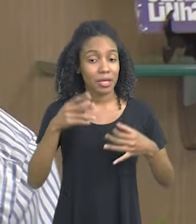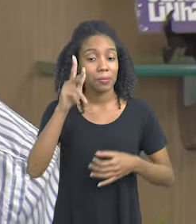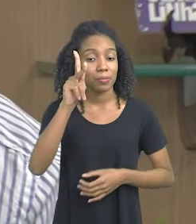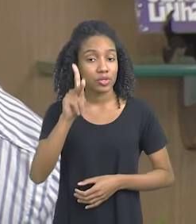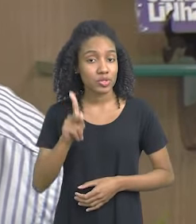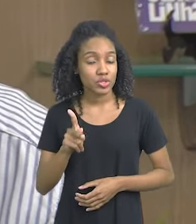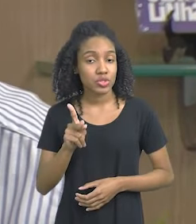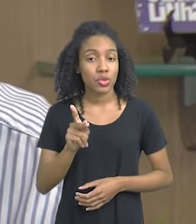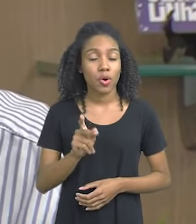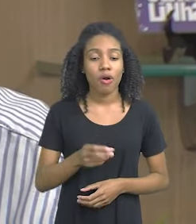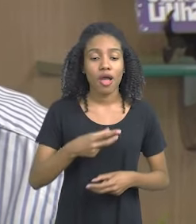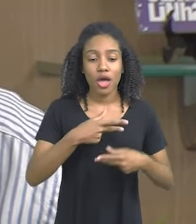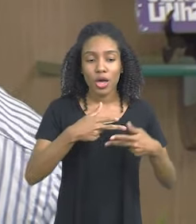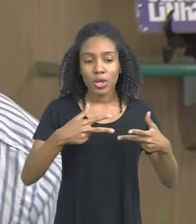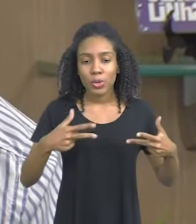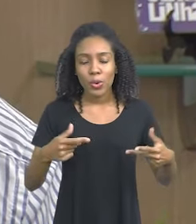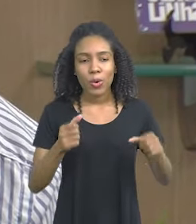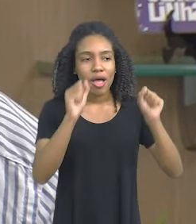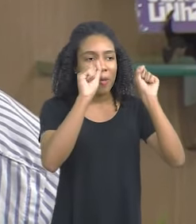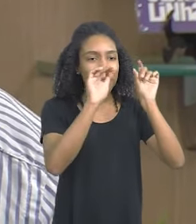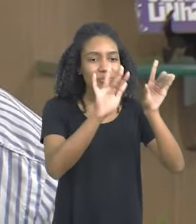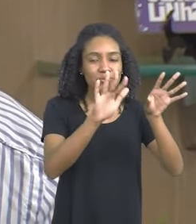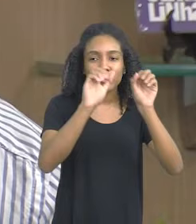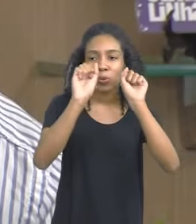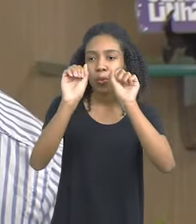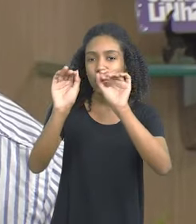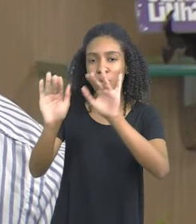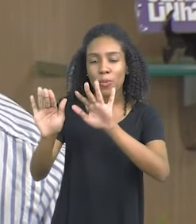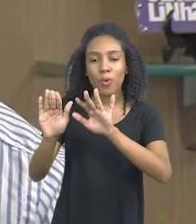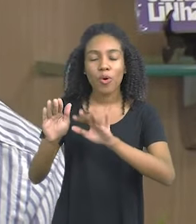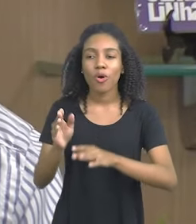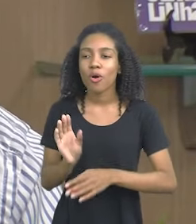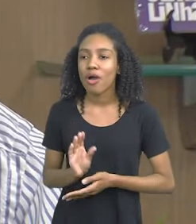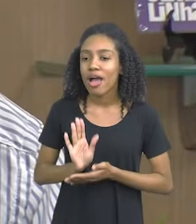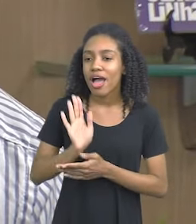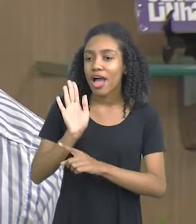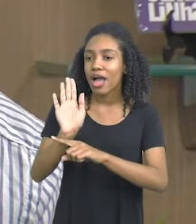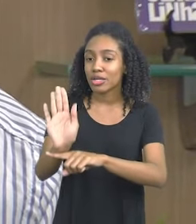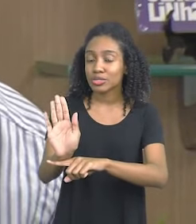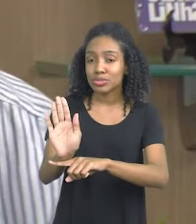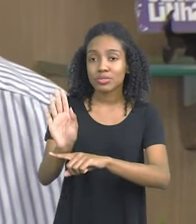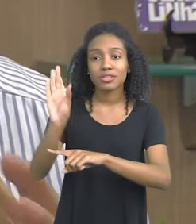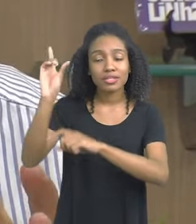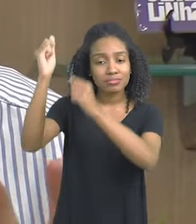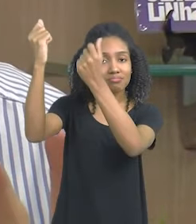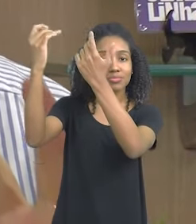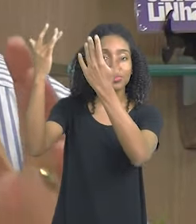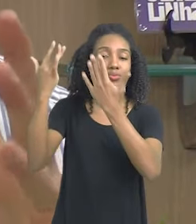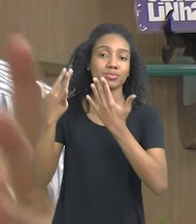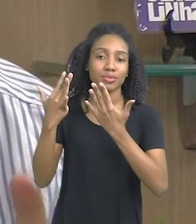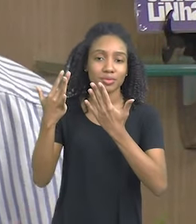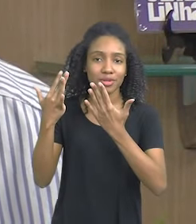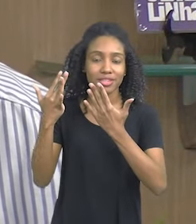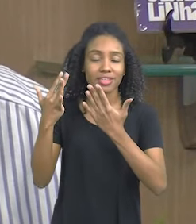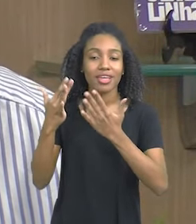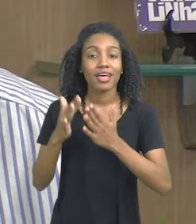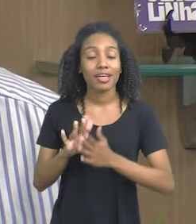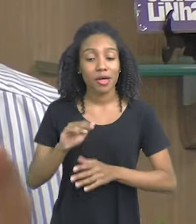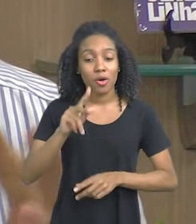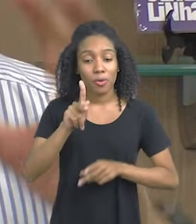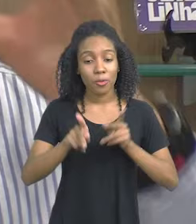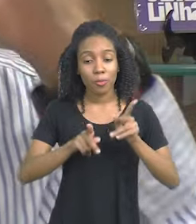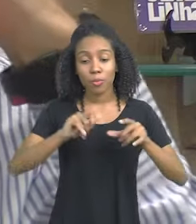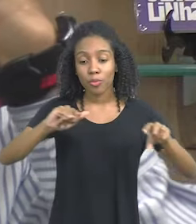mais. Aquele que retém mais do que é justo, ser-lhe-á isto pura perda. Então, isso que é ensinado para as